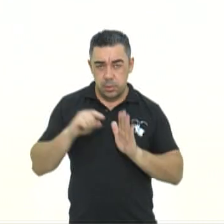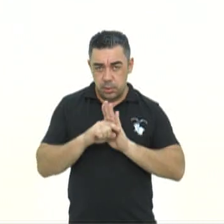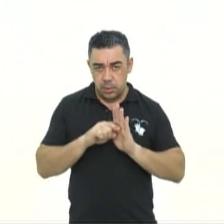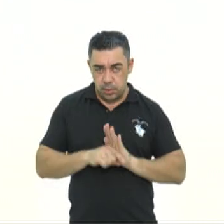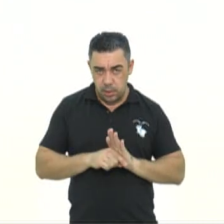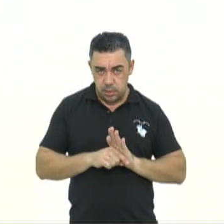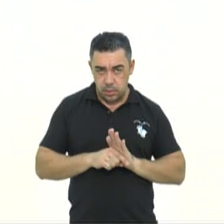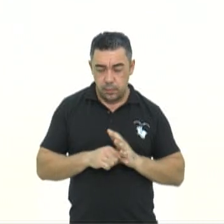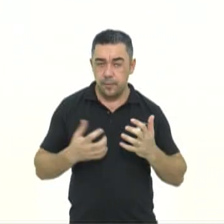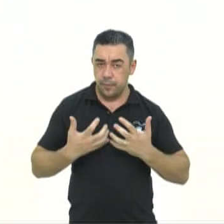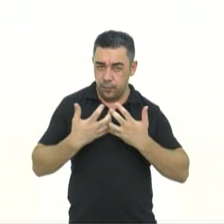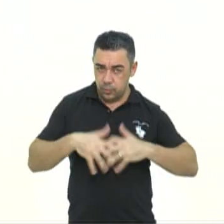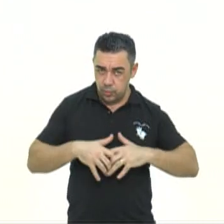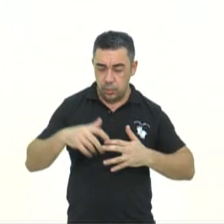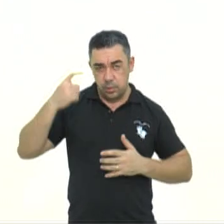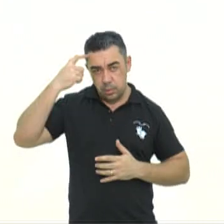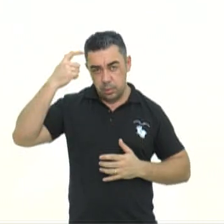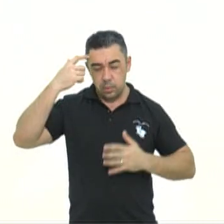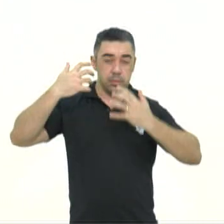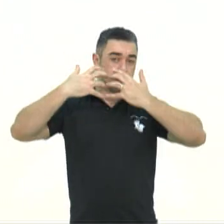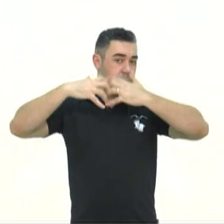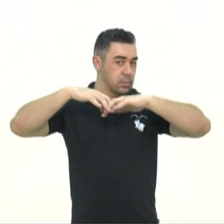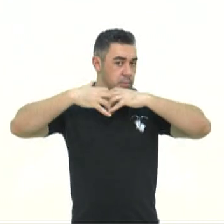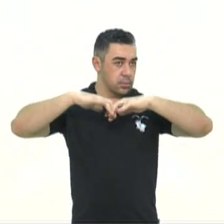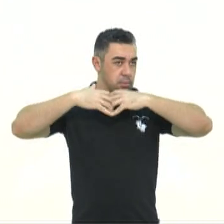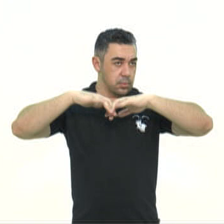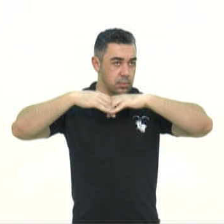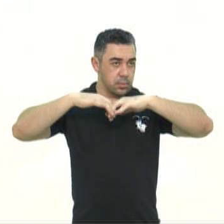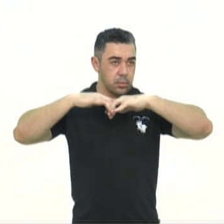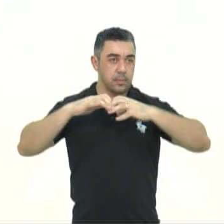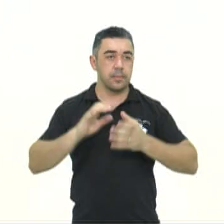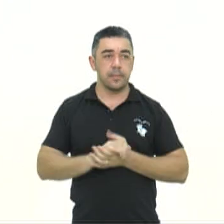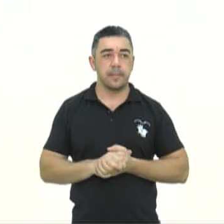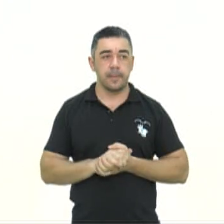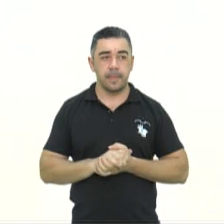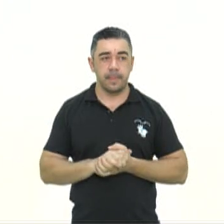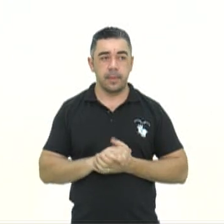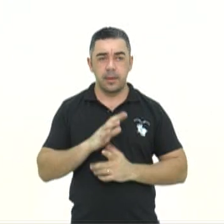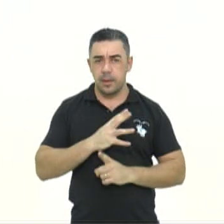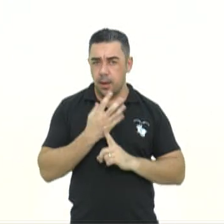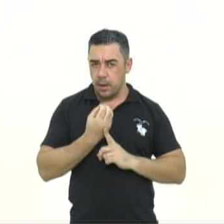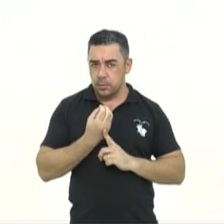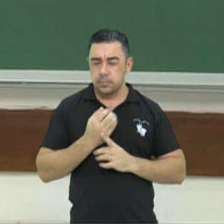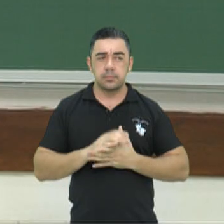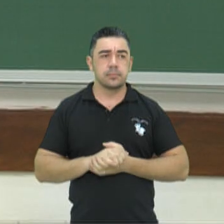o funcionamento do sistema nervoso e funções do neurônio e a arte?